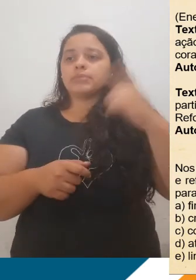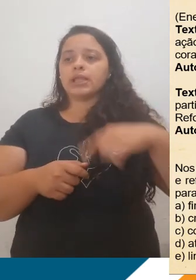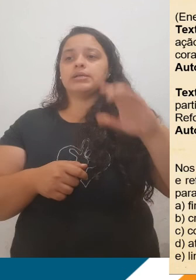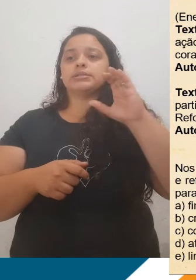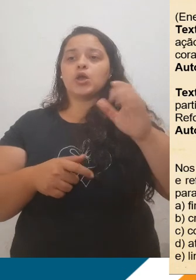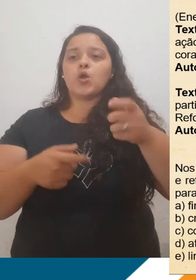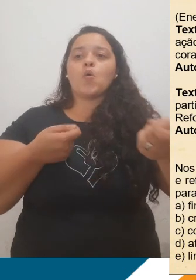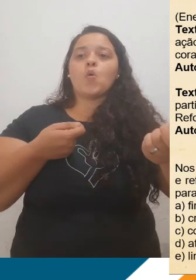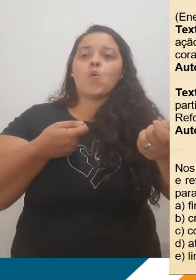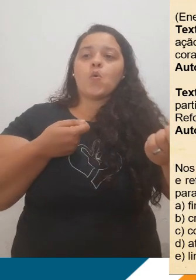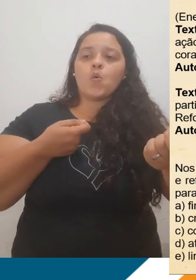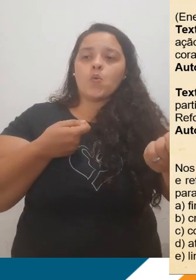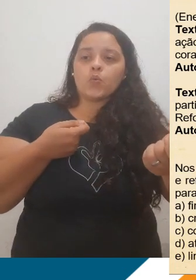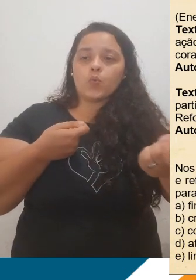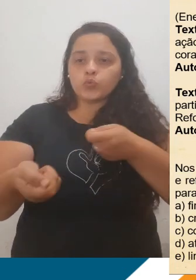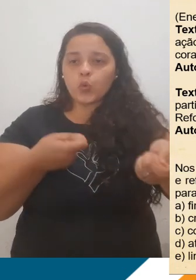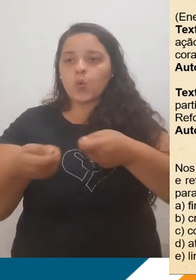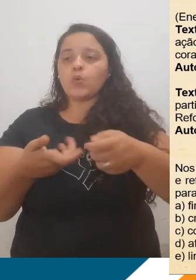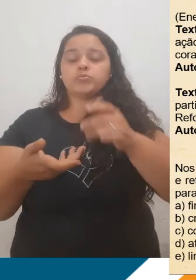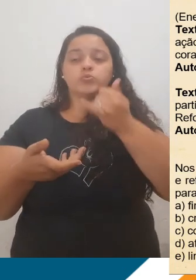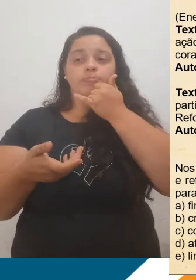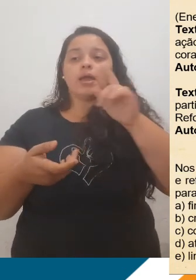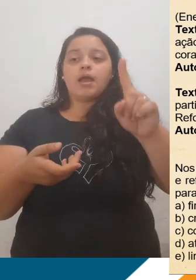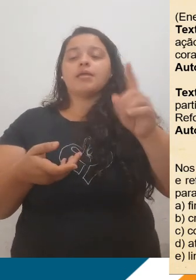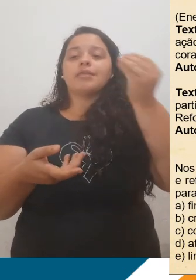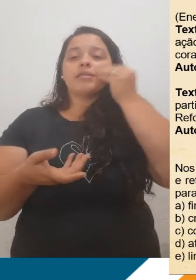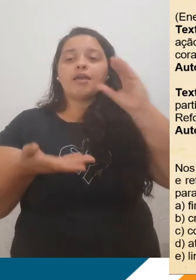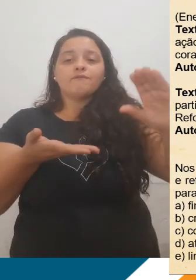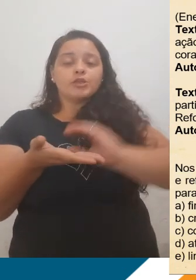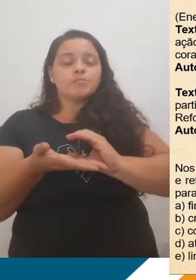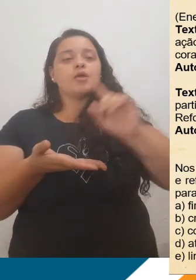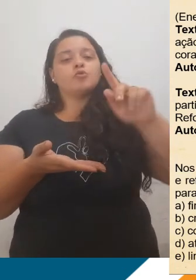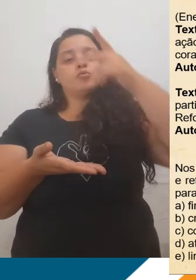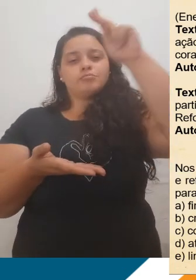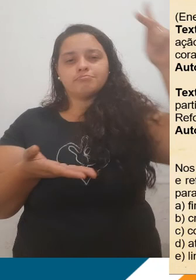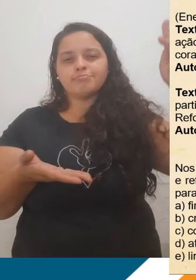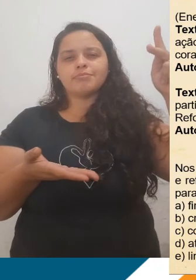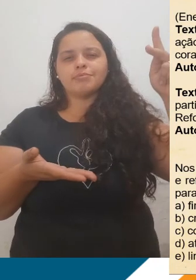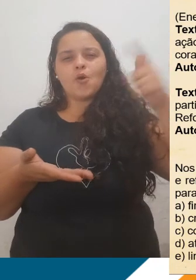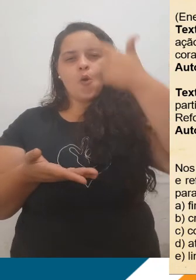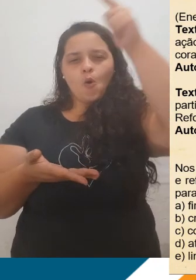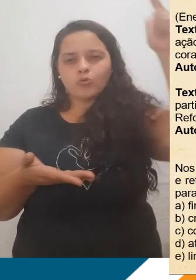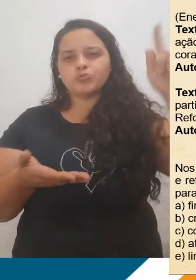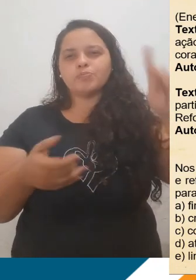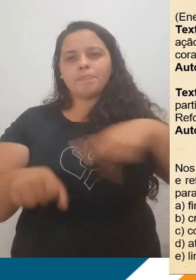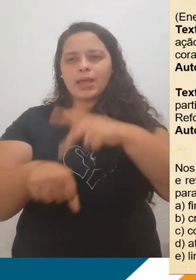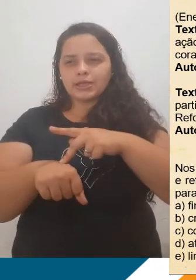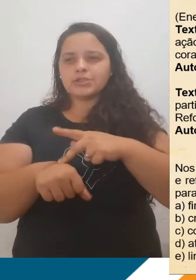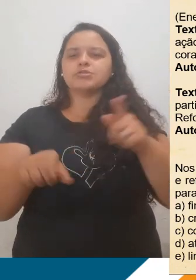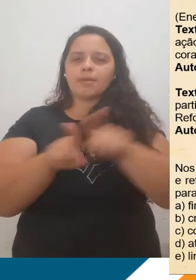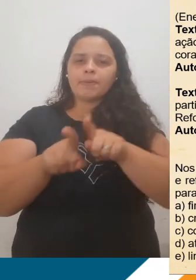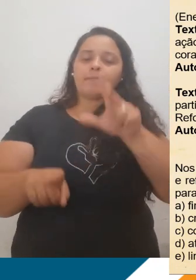proposta da UDN, defendida pela UDN, que dizia e queria assegurar o livre mercado, ou seja, a possibilidade de atores estrangeiros e privados